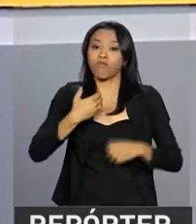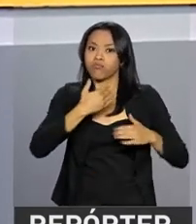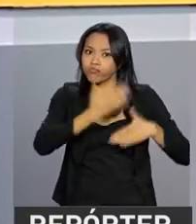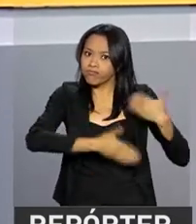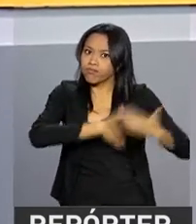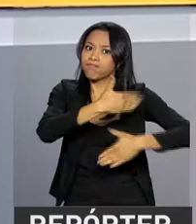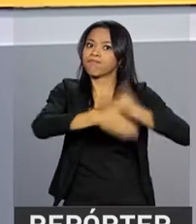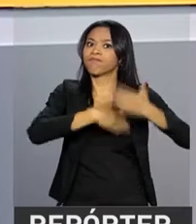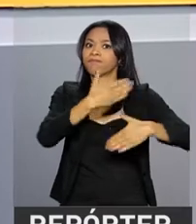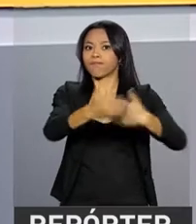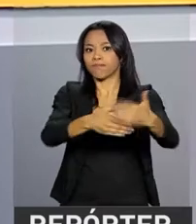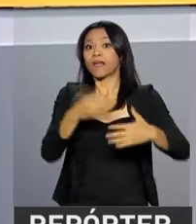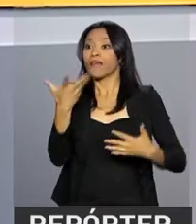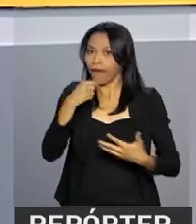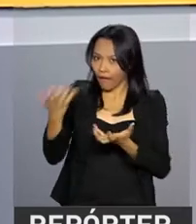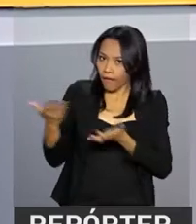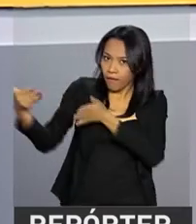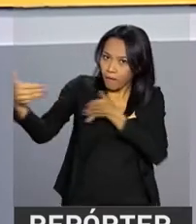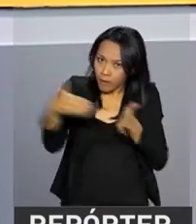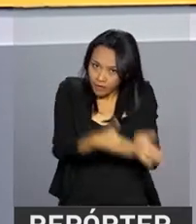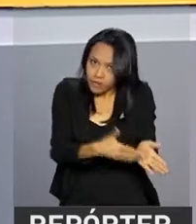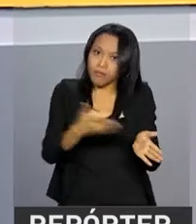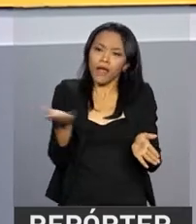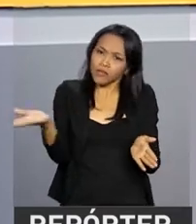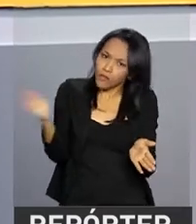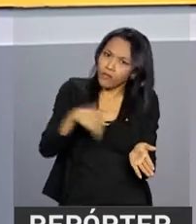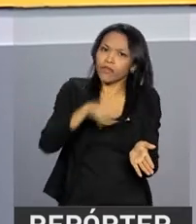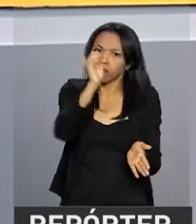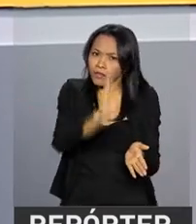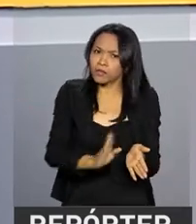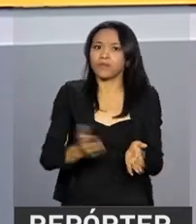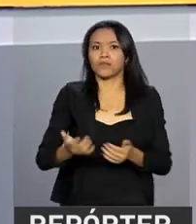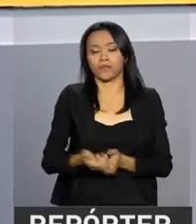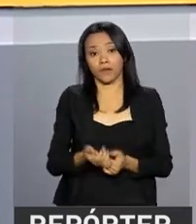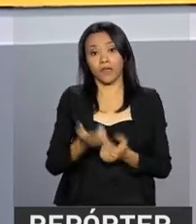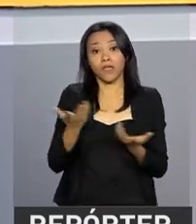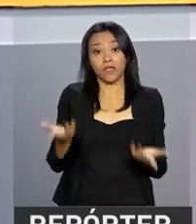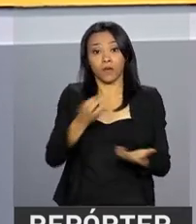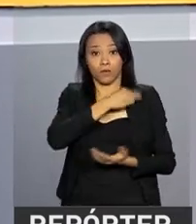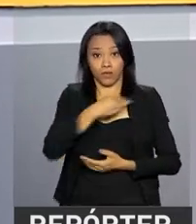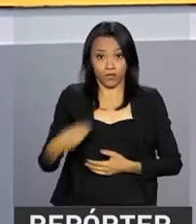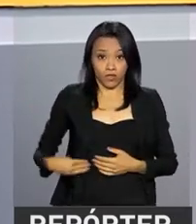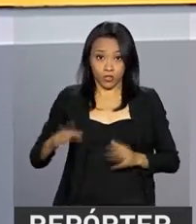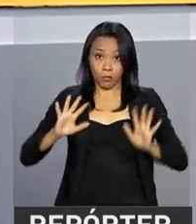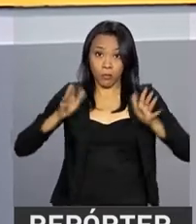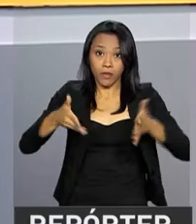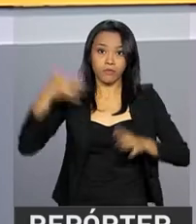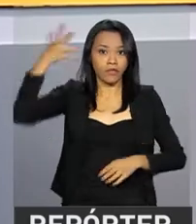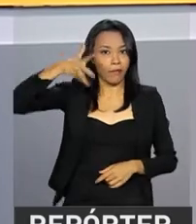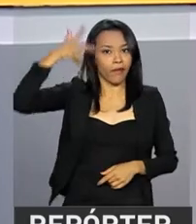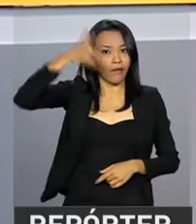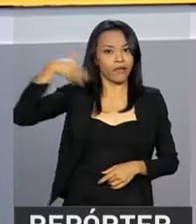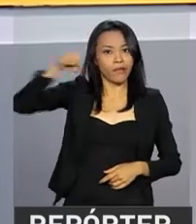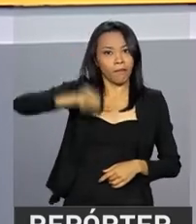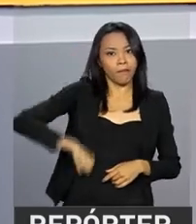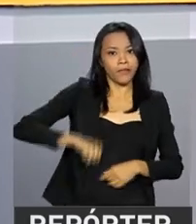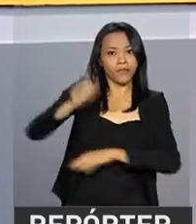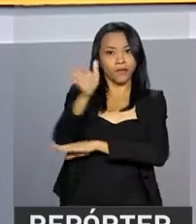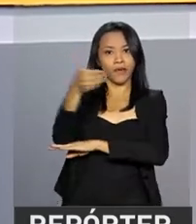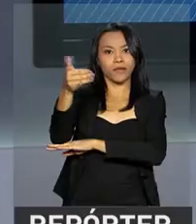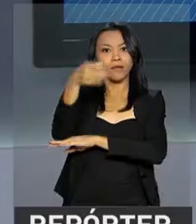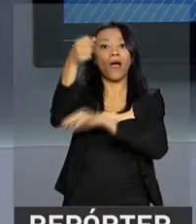Segundo ele, quem quiser fazer parte dessa nova fase é só vir para o país. O ministro participou de palestra na Embaixada do Brasil, em